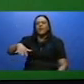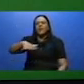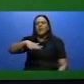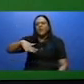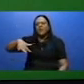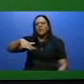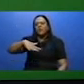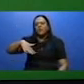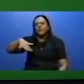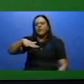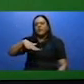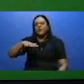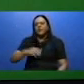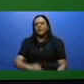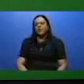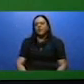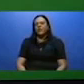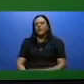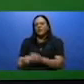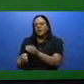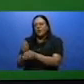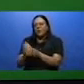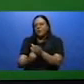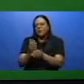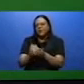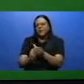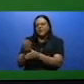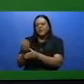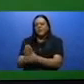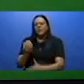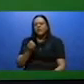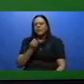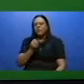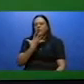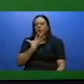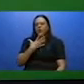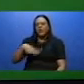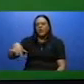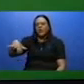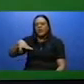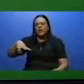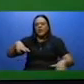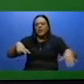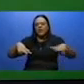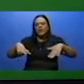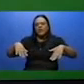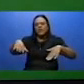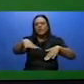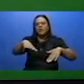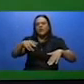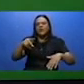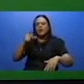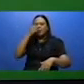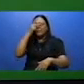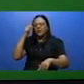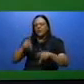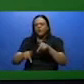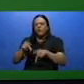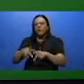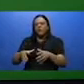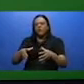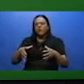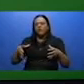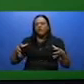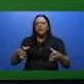de produção fácil, então essas regiões, elas estão sempre se popularizando, porque é uma